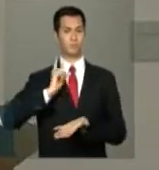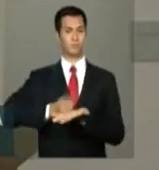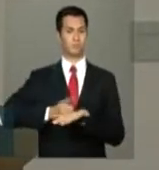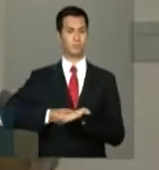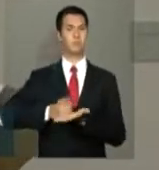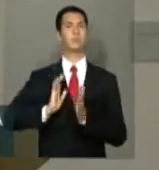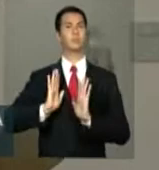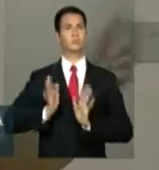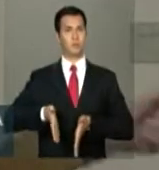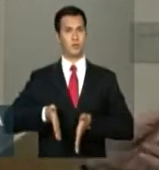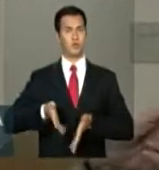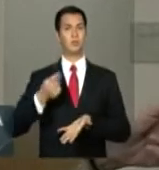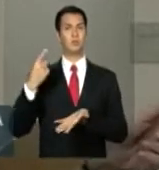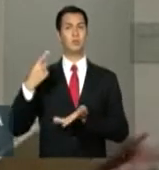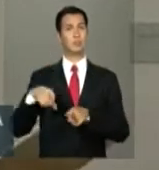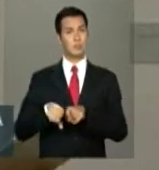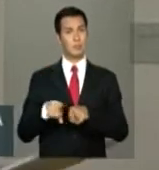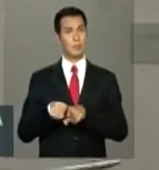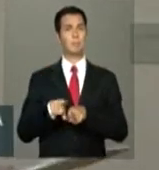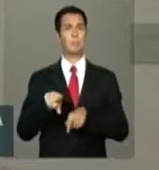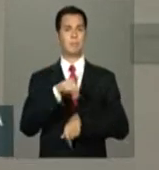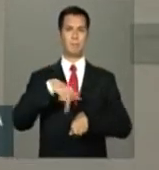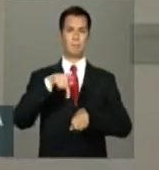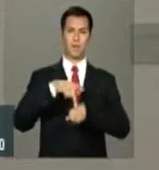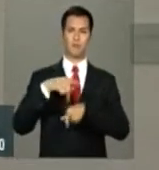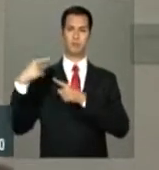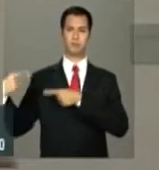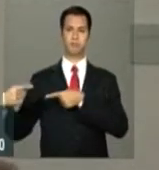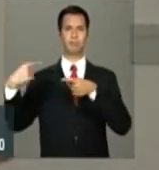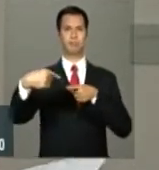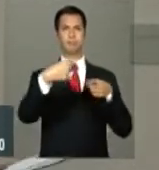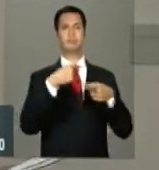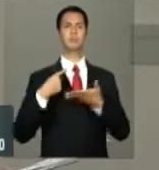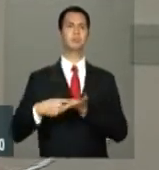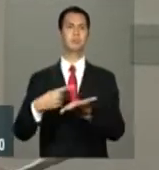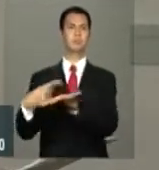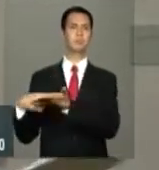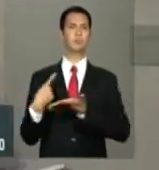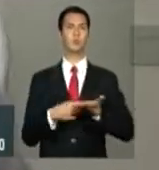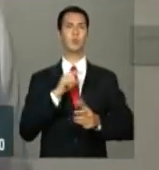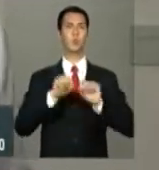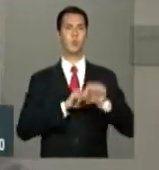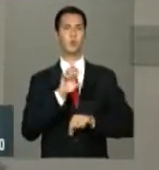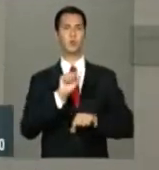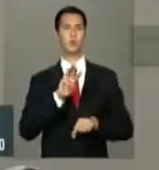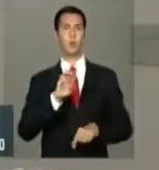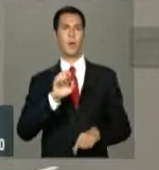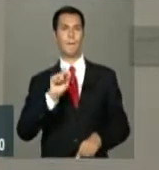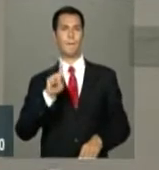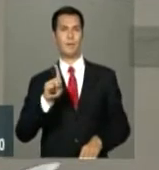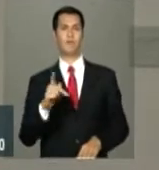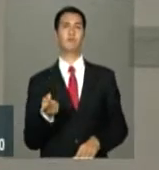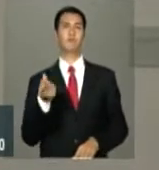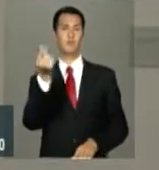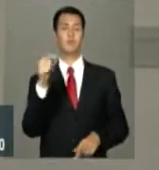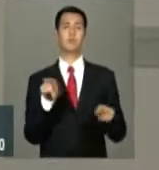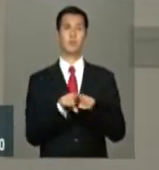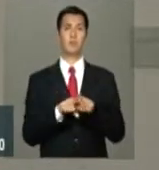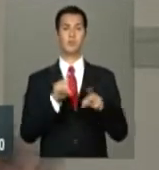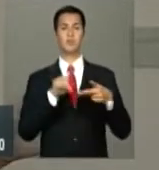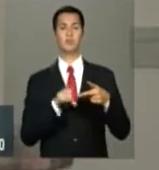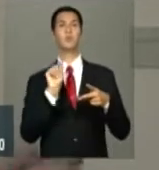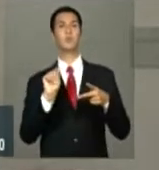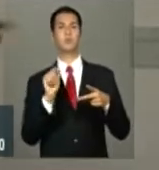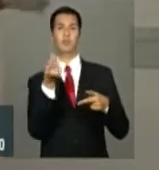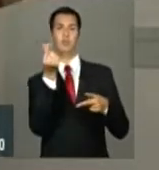e também acordos bilaterais de swap de moedas e também a constituição de um fundo de reserva